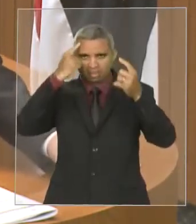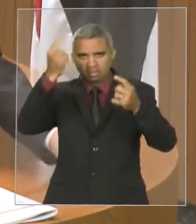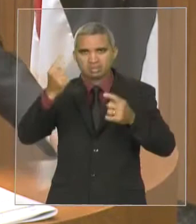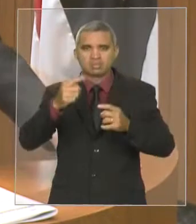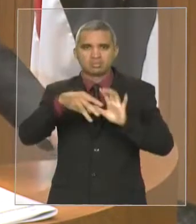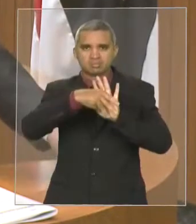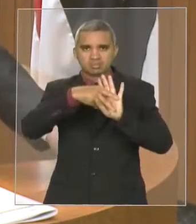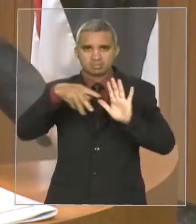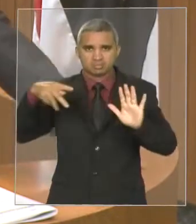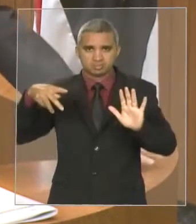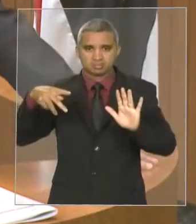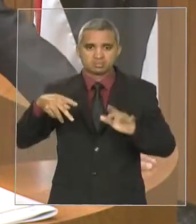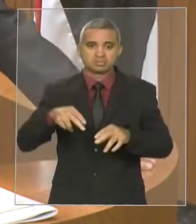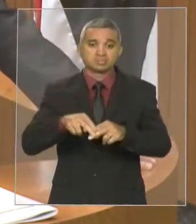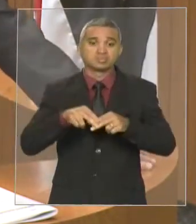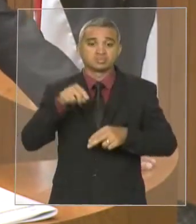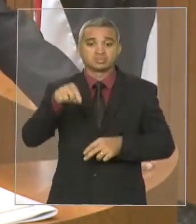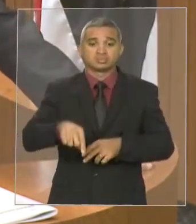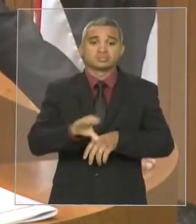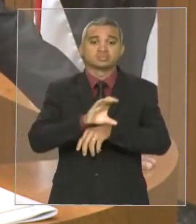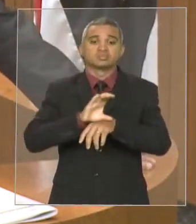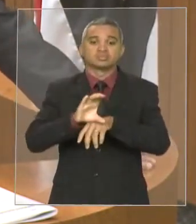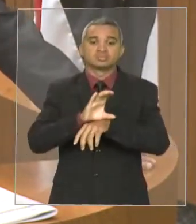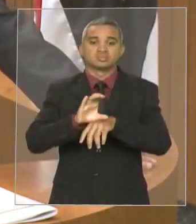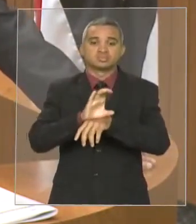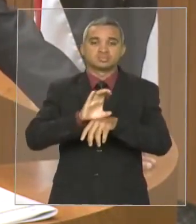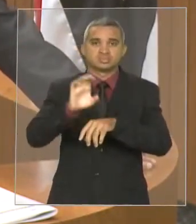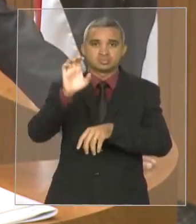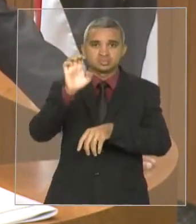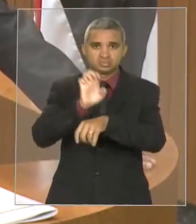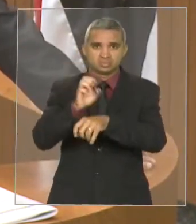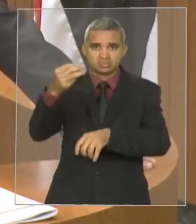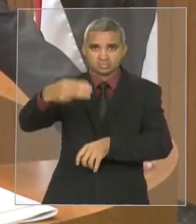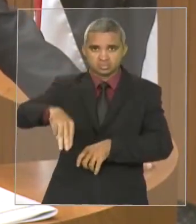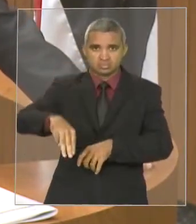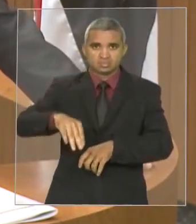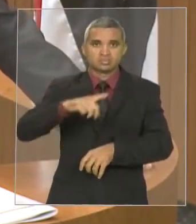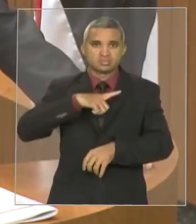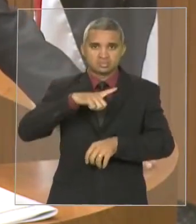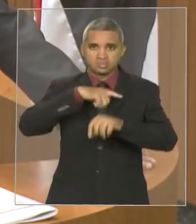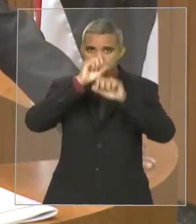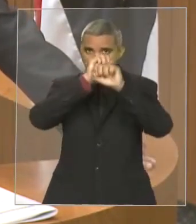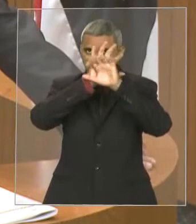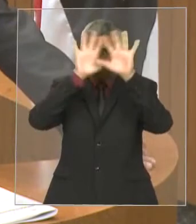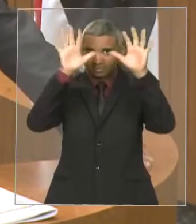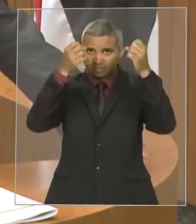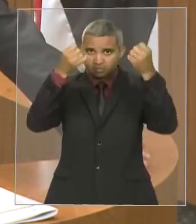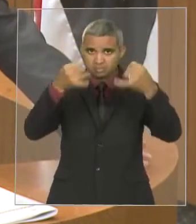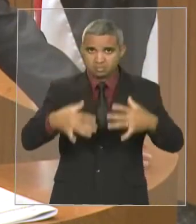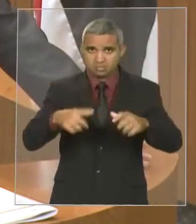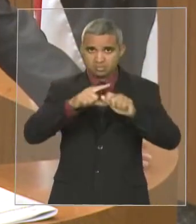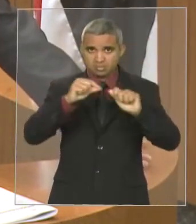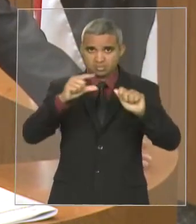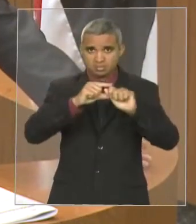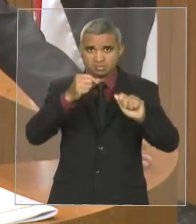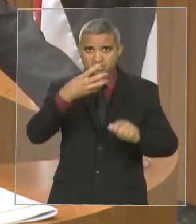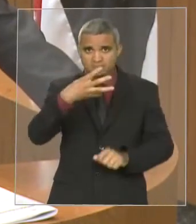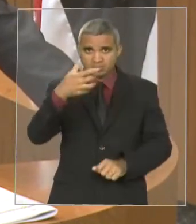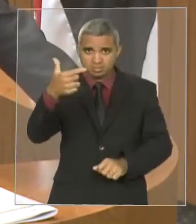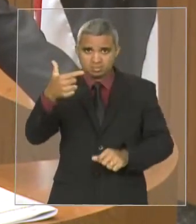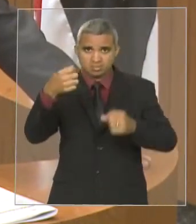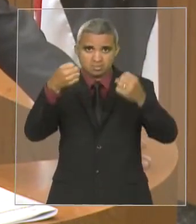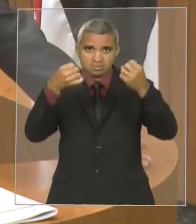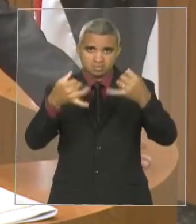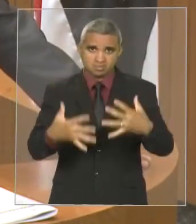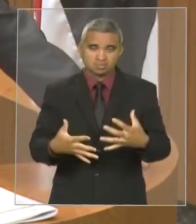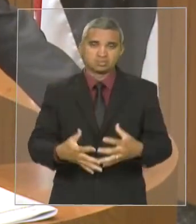Constituição Estadual, de forma muito clara, no artigo 42, quando diz o seguinte: a